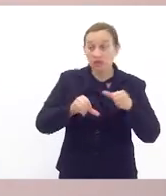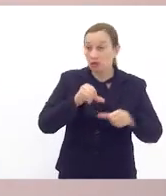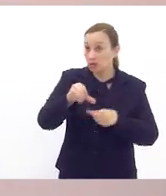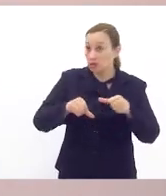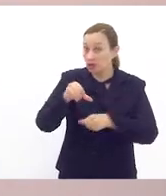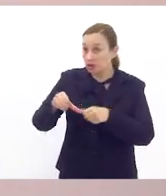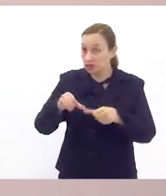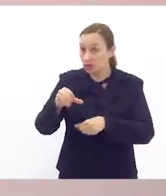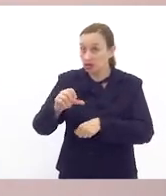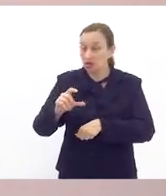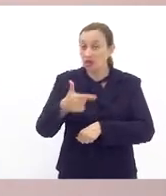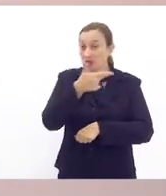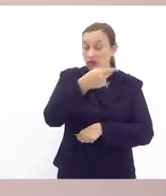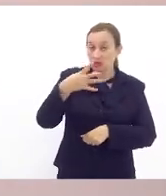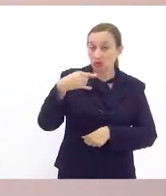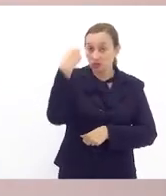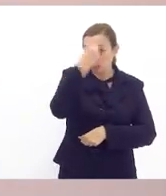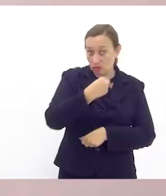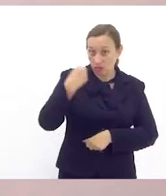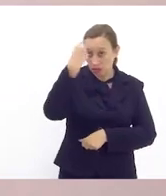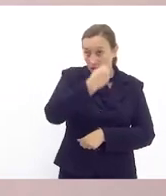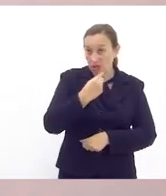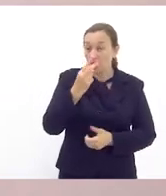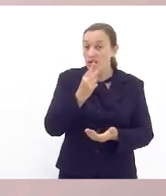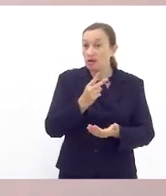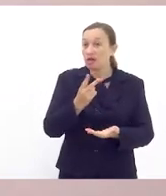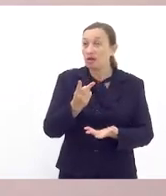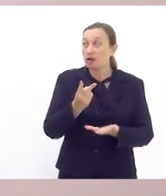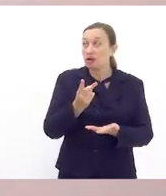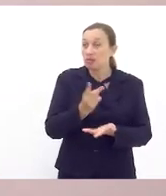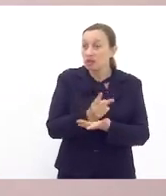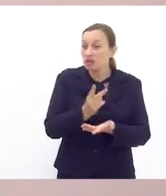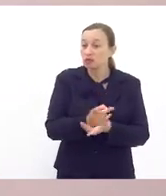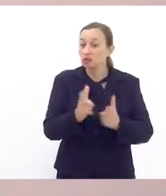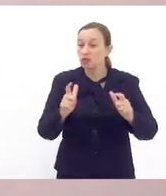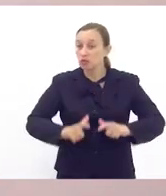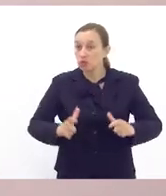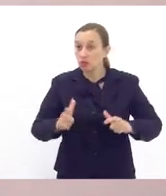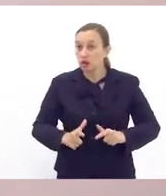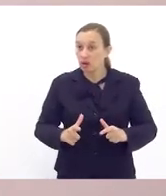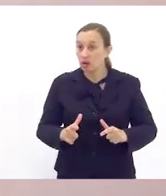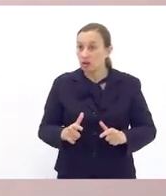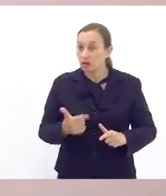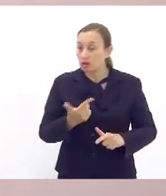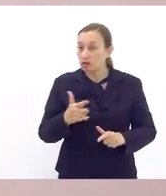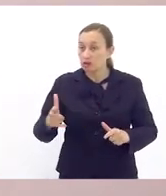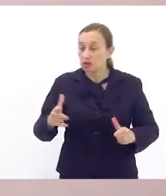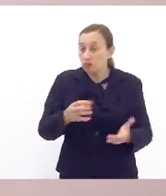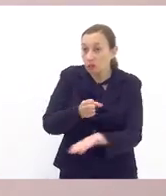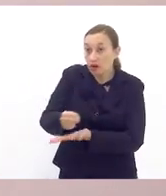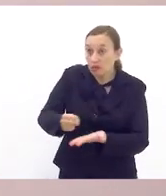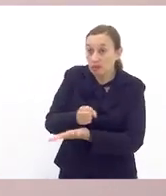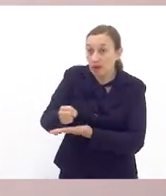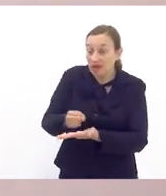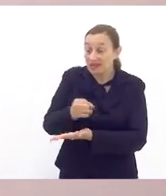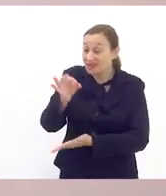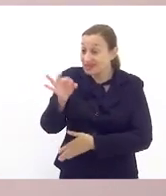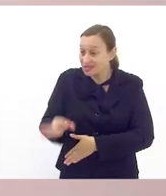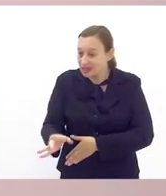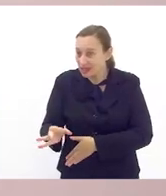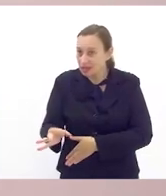ao longo das 24 horas e mesmo aquelas aqueles locais aonde eu não tenho uma base fixa